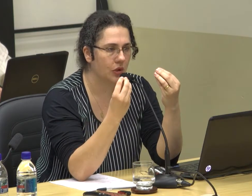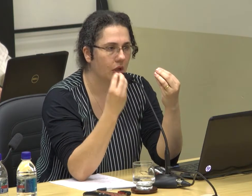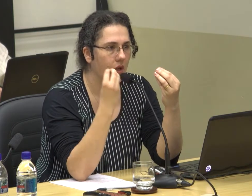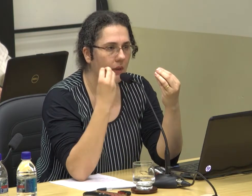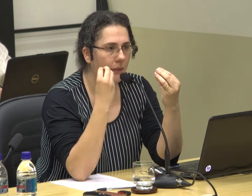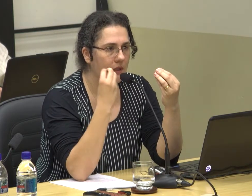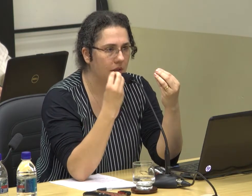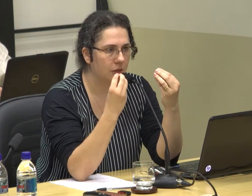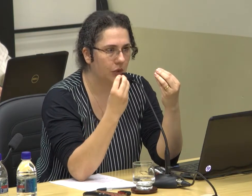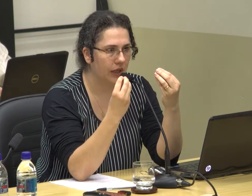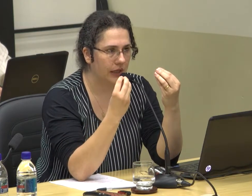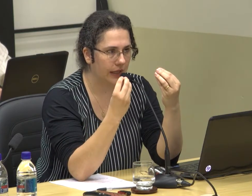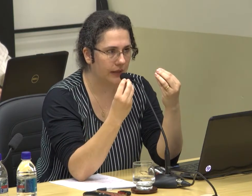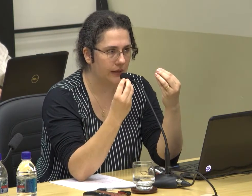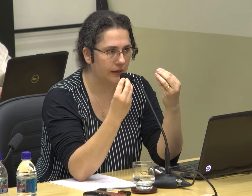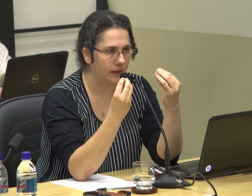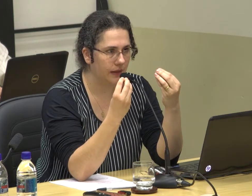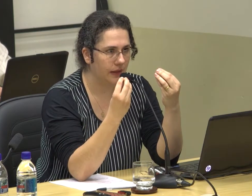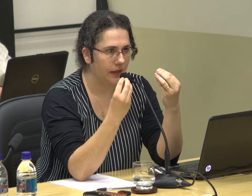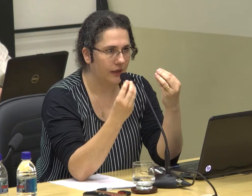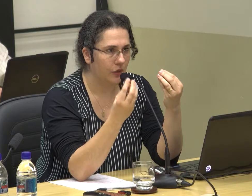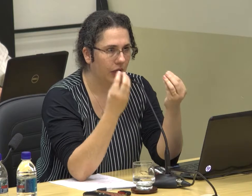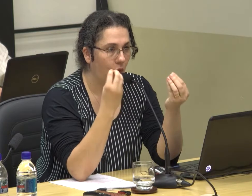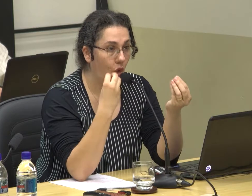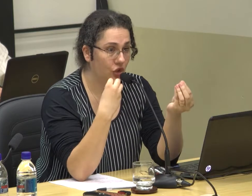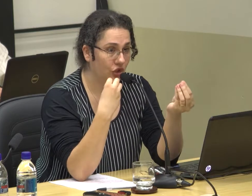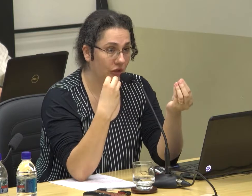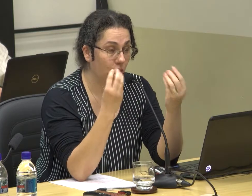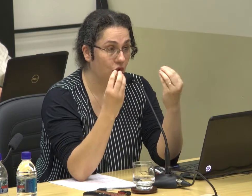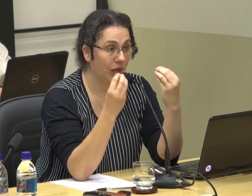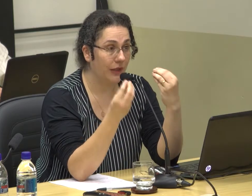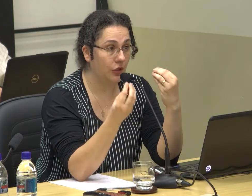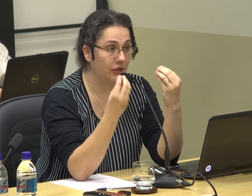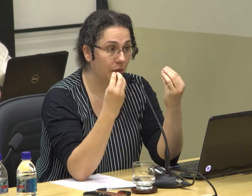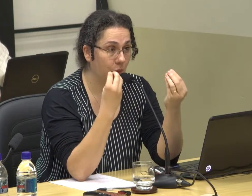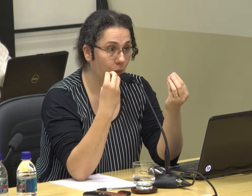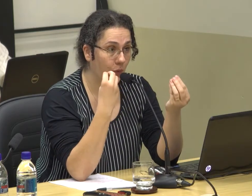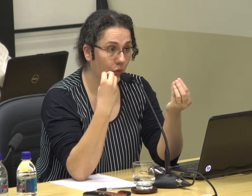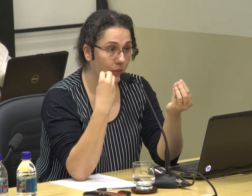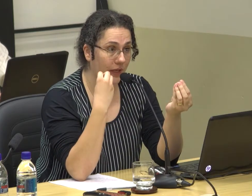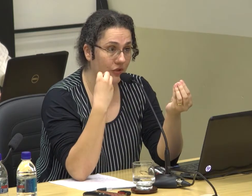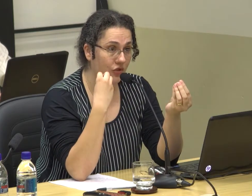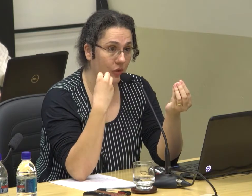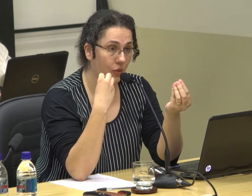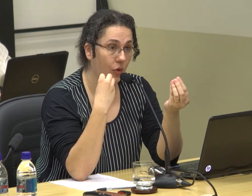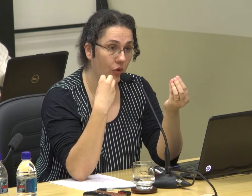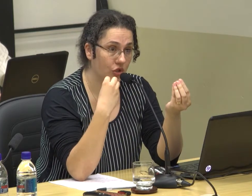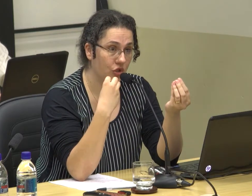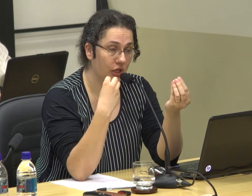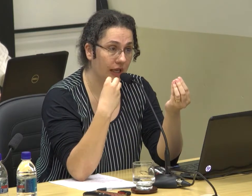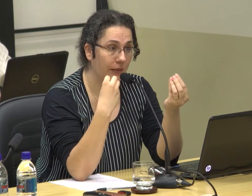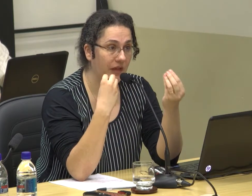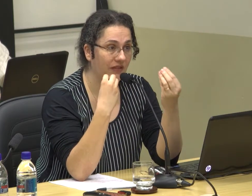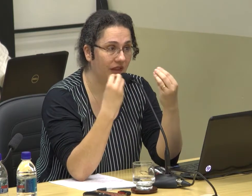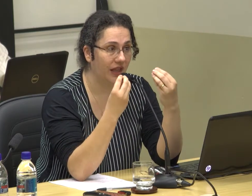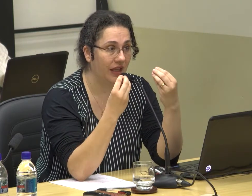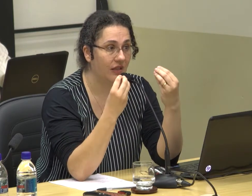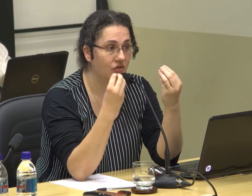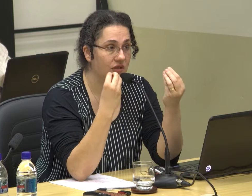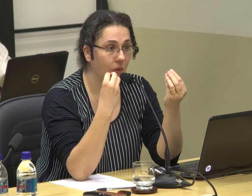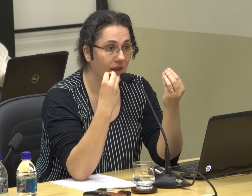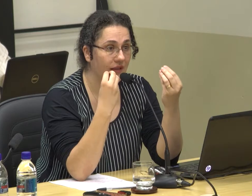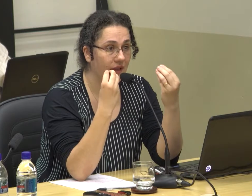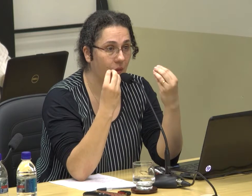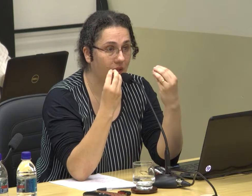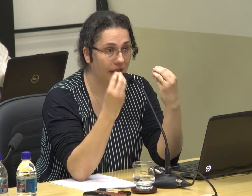700 habitantes por hectare. Então, hoje, o zoneamento que nós estamos propondo para a região hoje, ele prevê